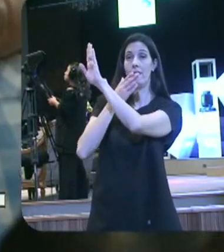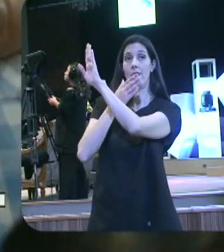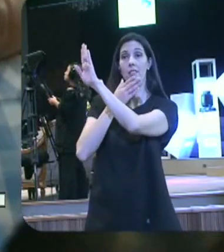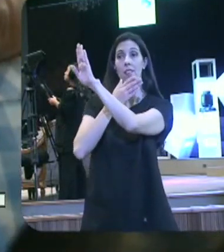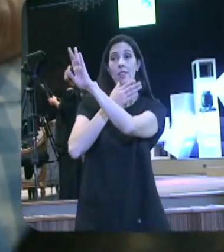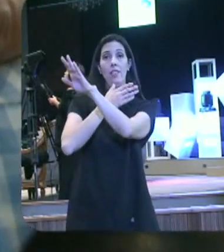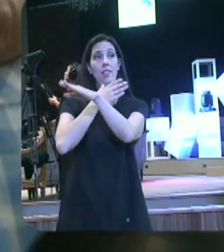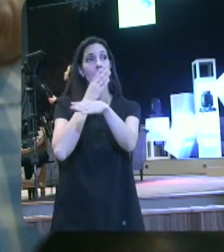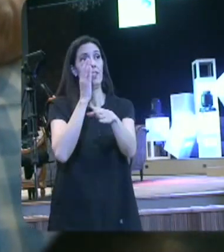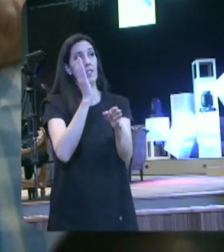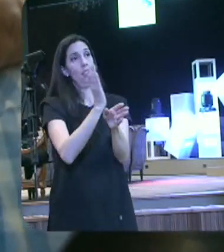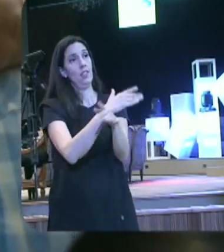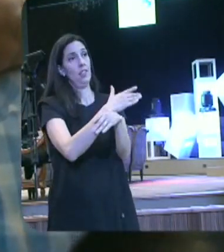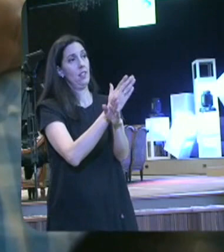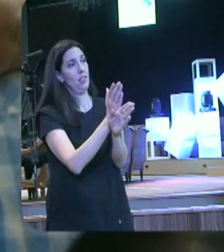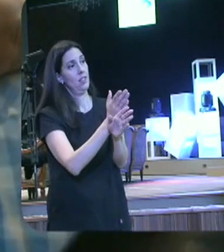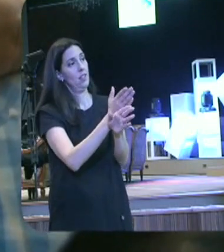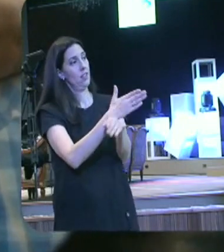viver.